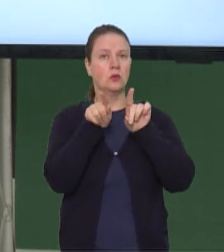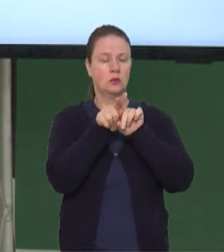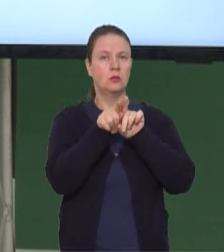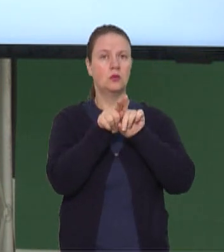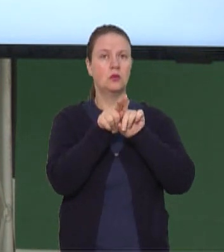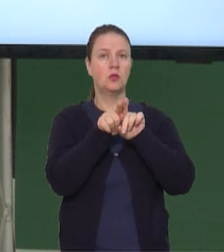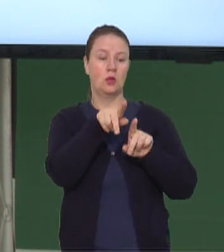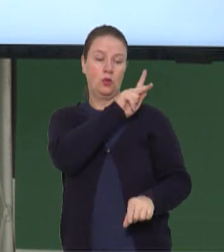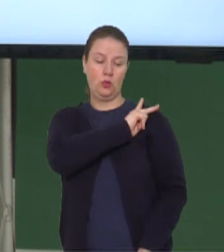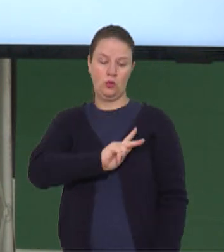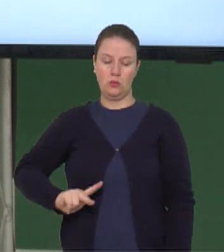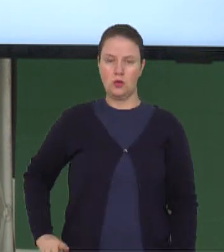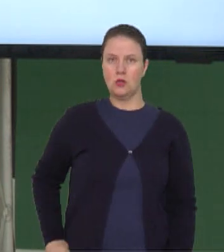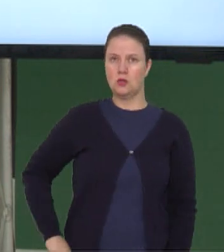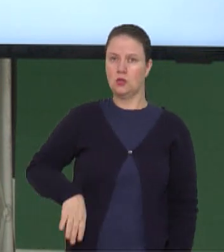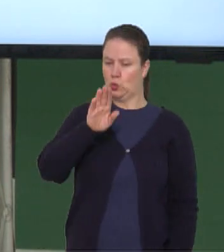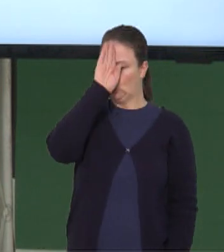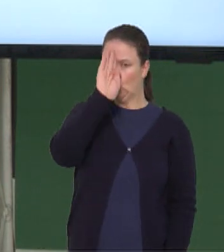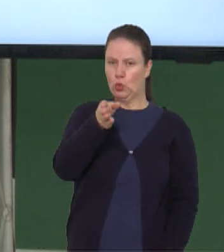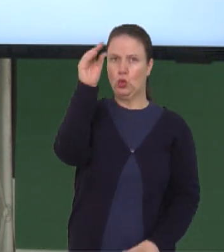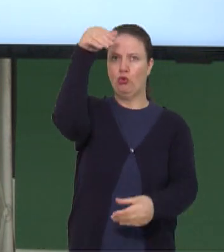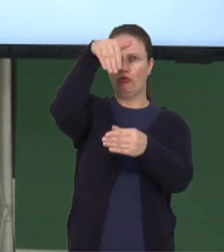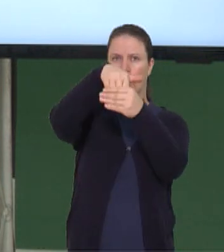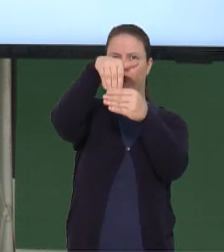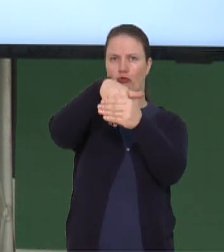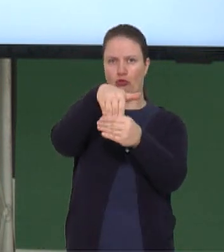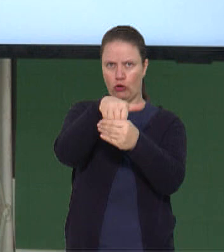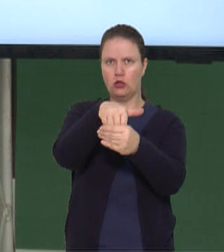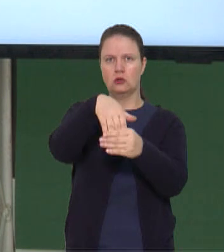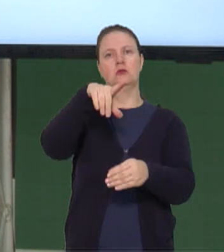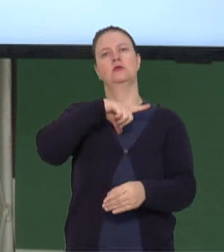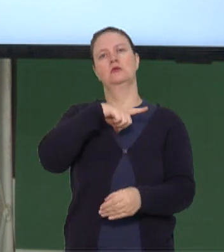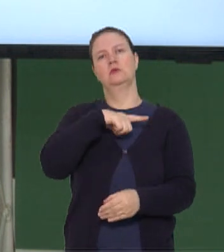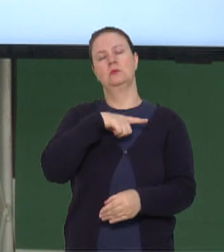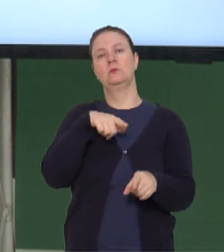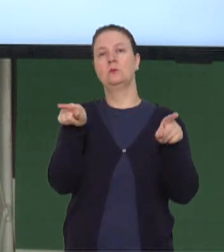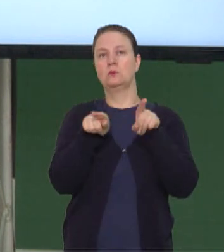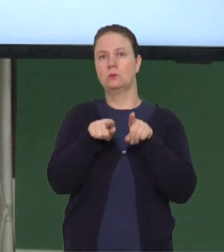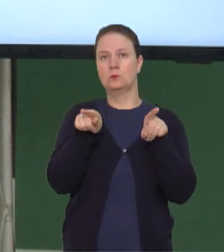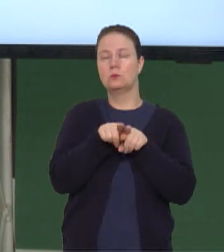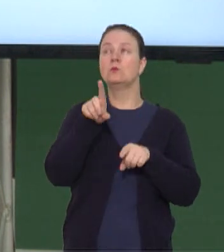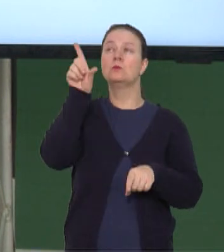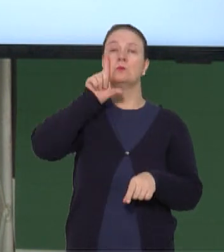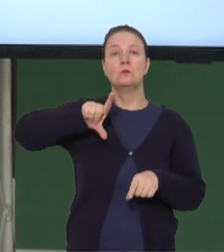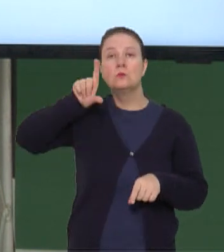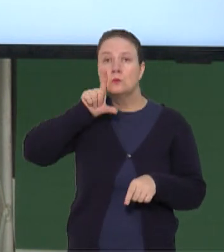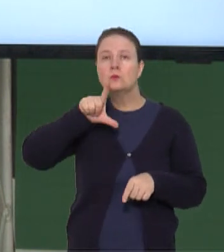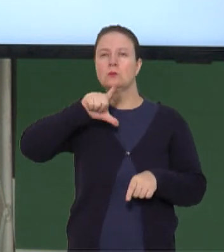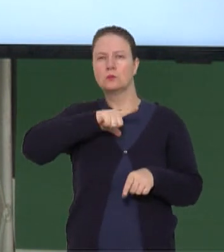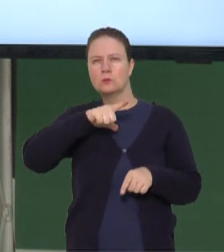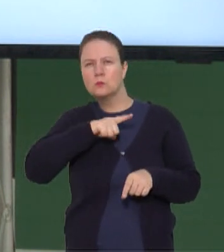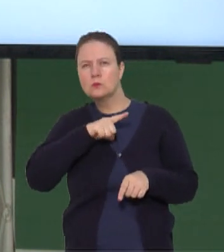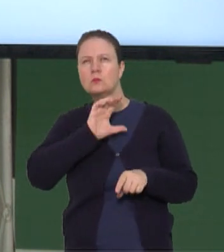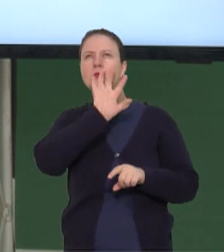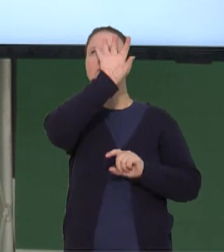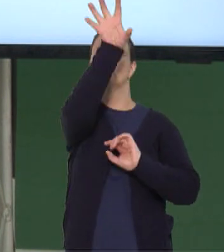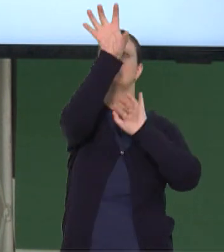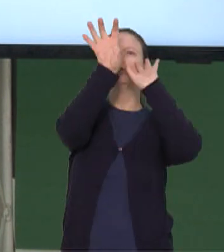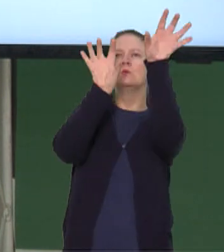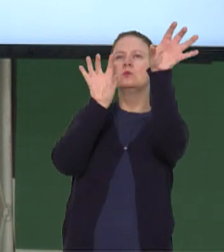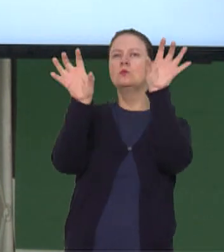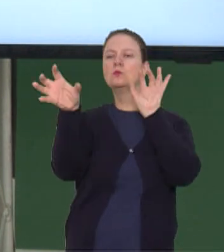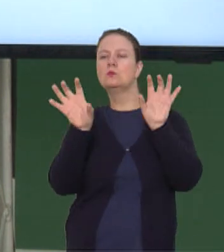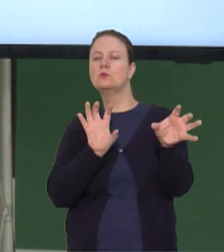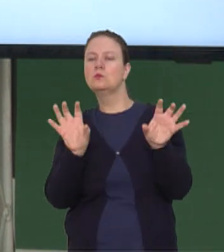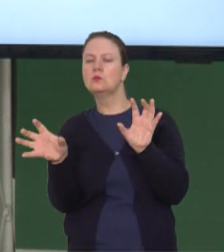pelo voto direto. Tá? Tem lá os colegiados, porque a eleição nos Estados Unidos, ela tem os delegados que fazem a